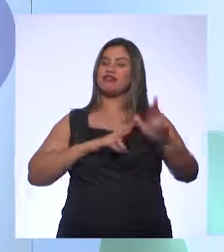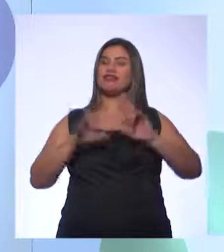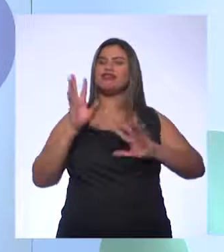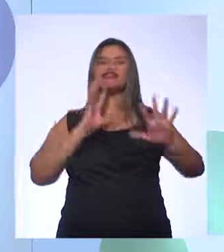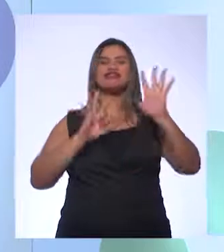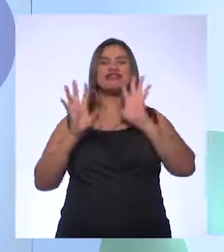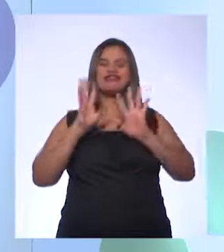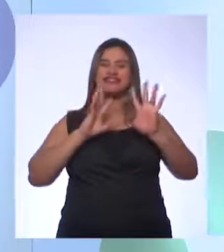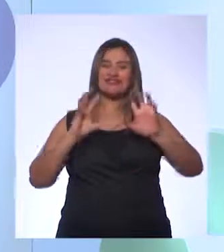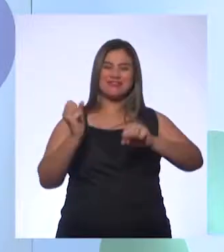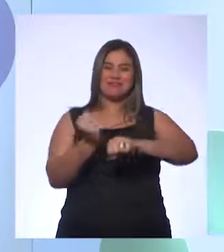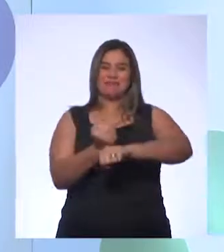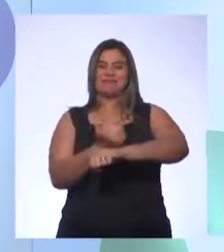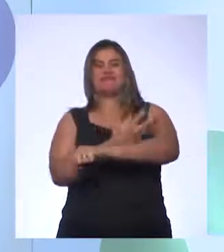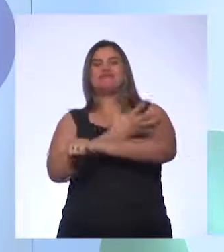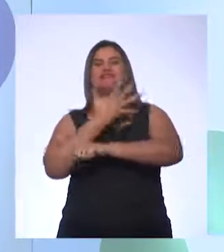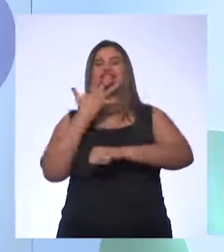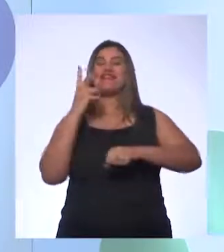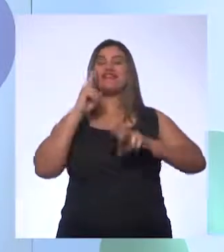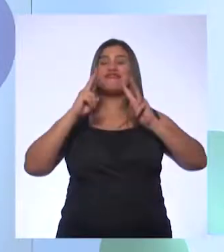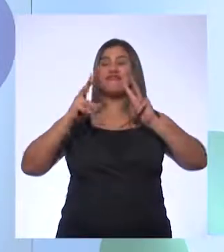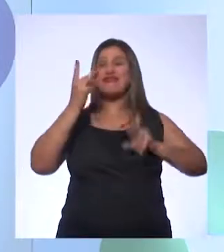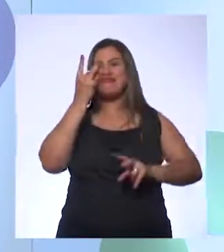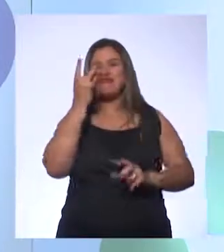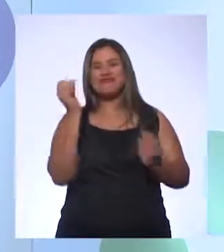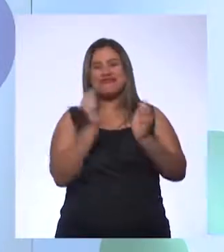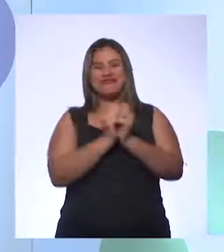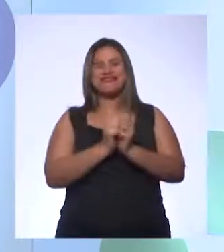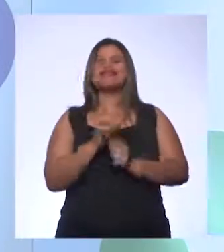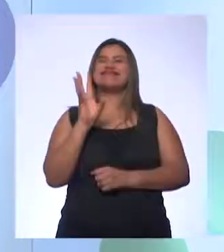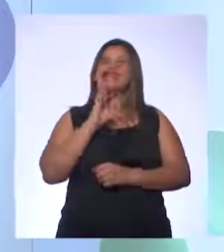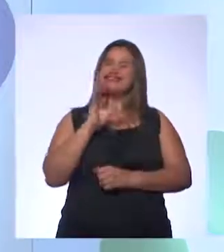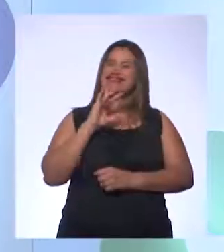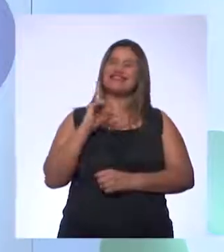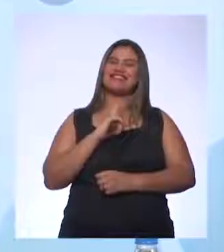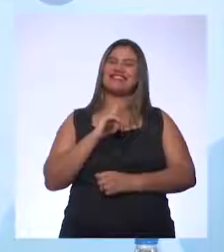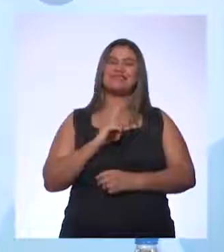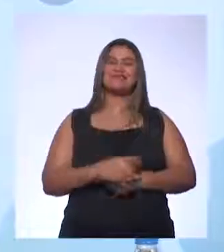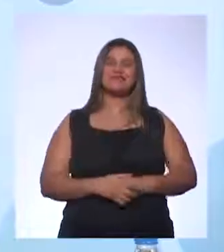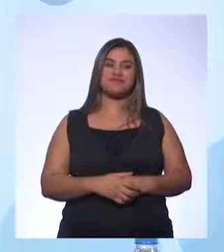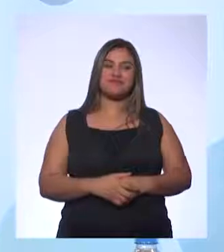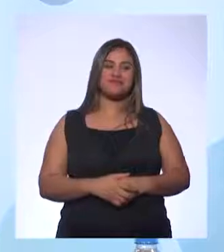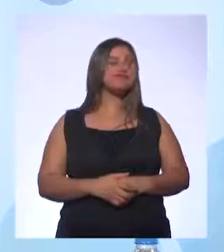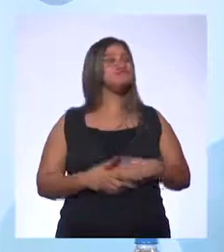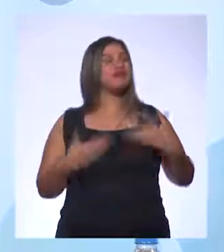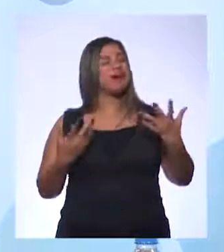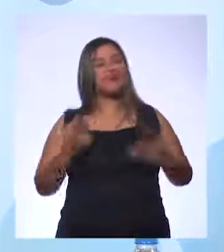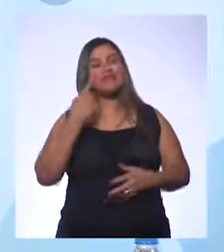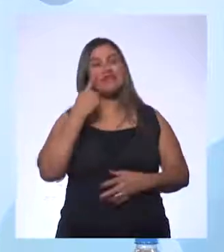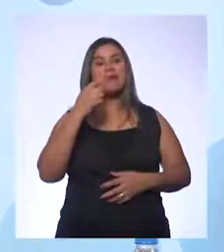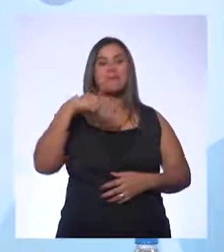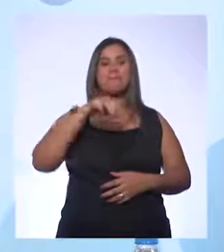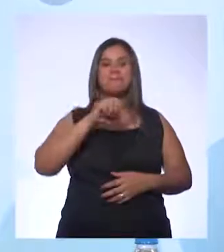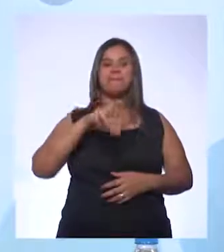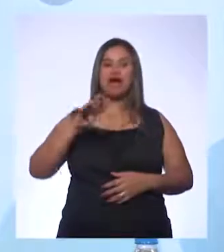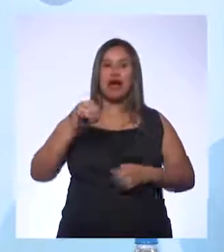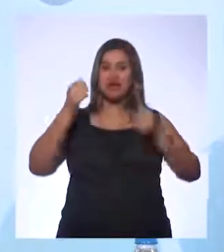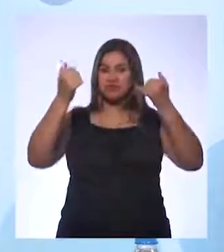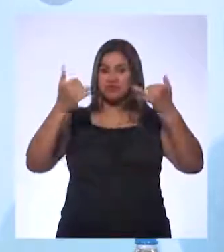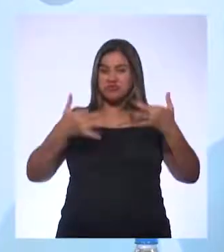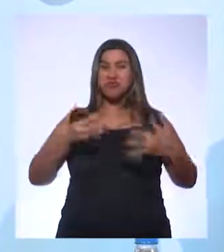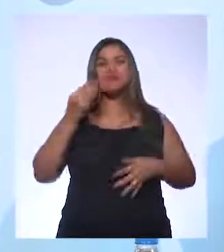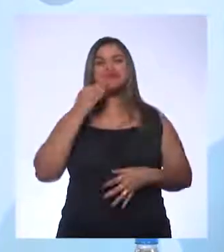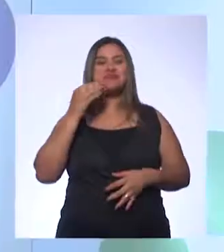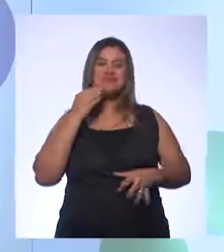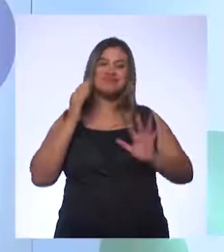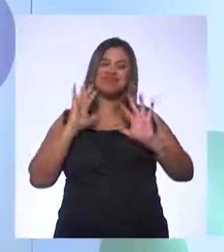É emocionante ver vocês ao vivo conosco. Então, vai ser bem legal, professora. Olha, tá vendo? O Mauro explicou. Eu não sabia. Ele já tentou participar de uma